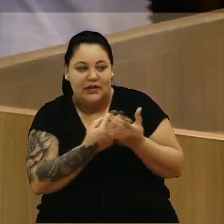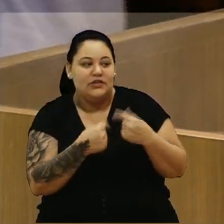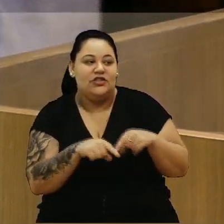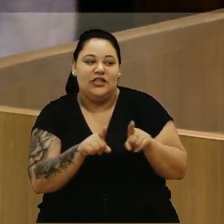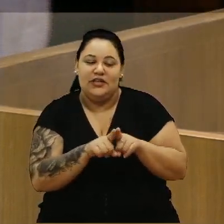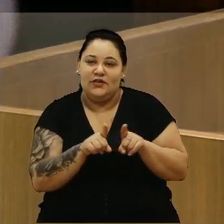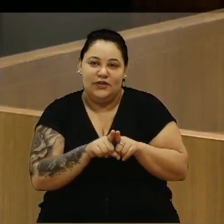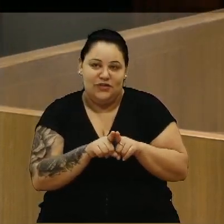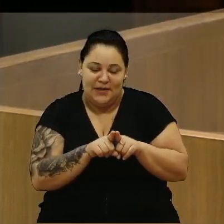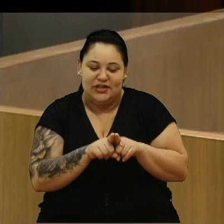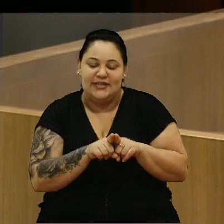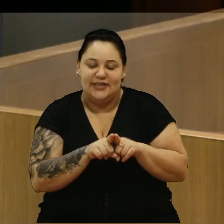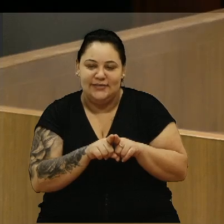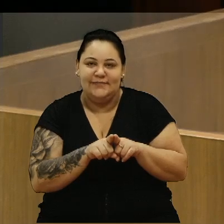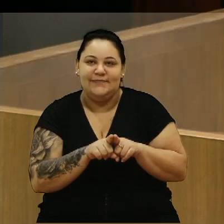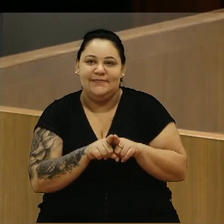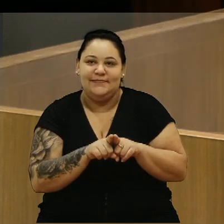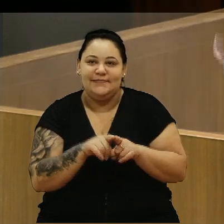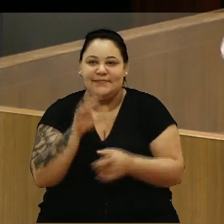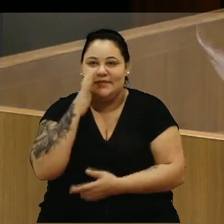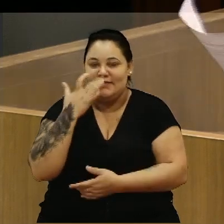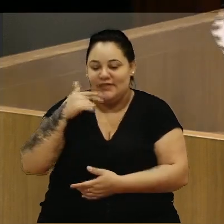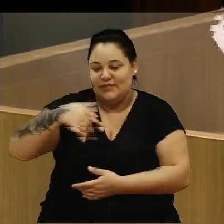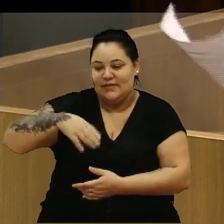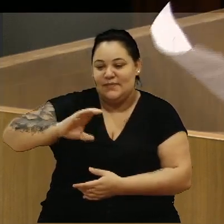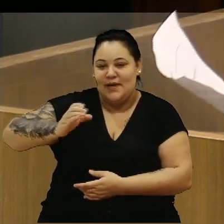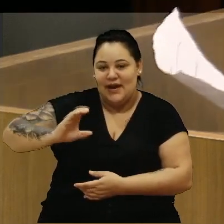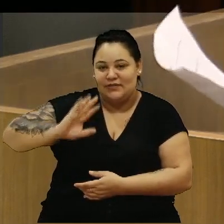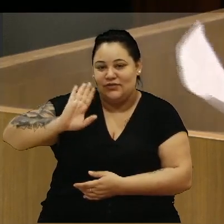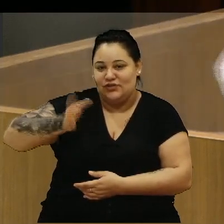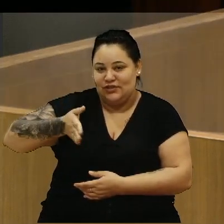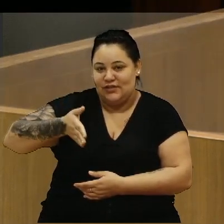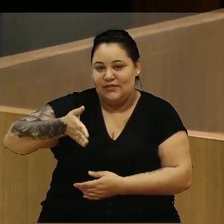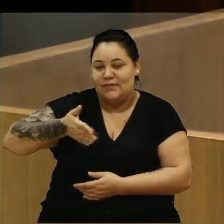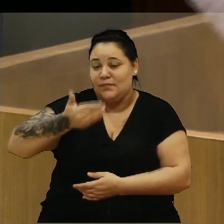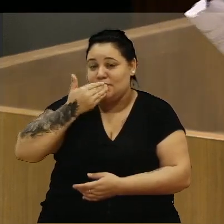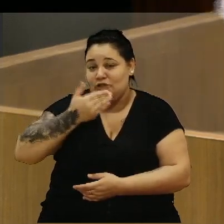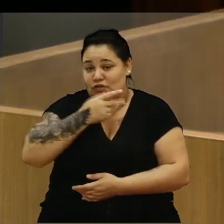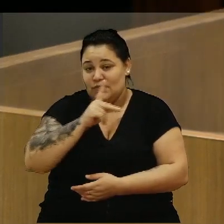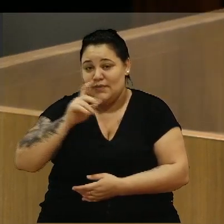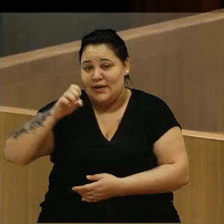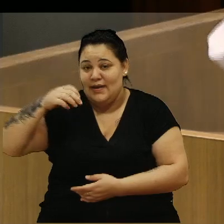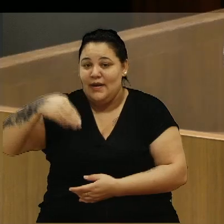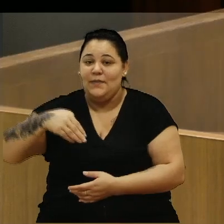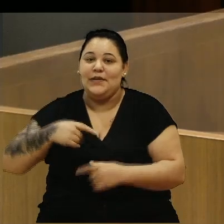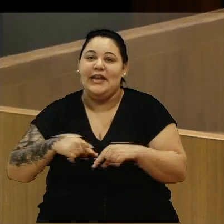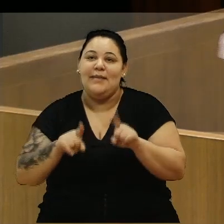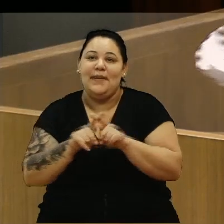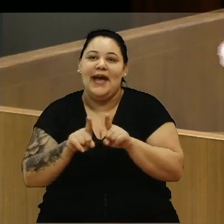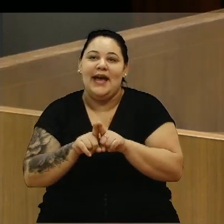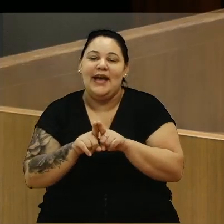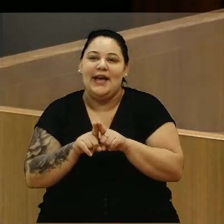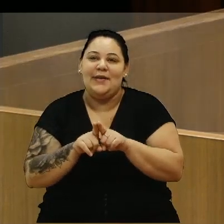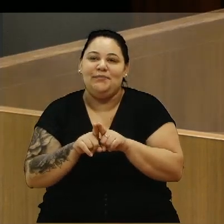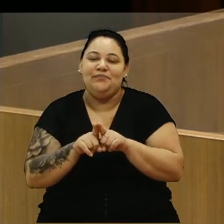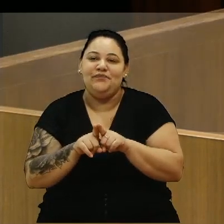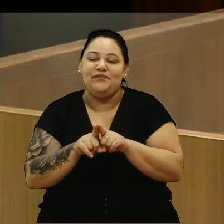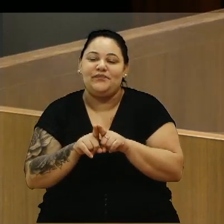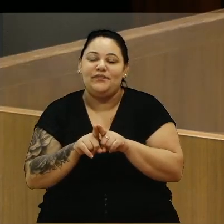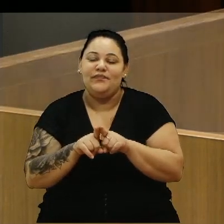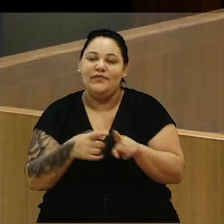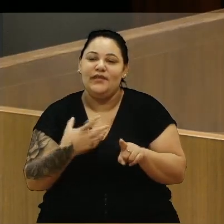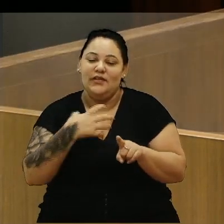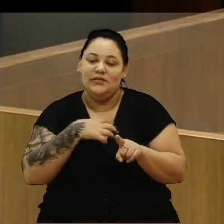uma situação que aconteceu aqui em março, que foi um pedido para a PEN. Então, nós respondemos de forma geral. Claro que